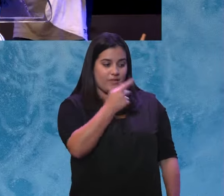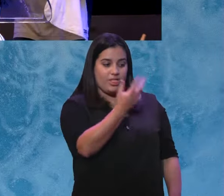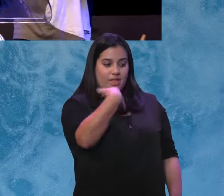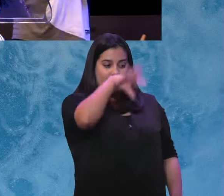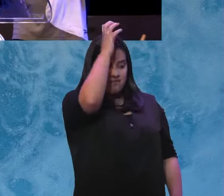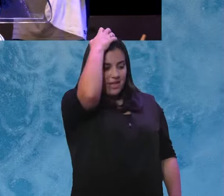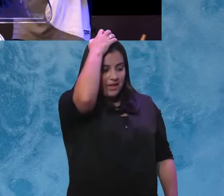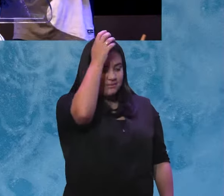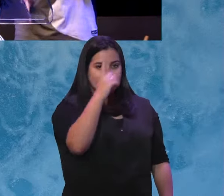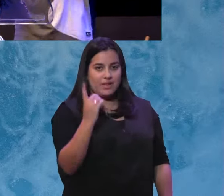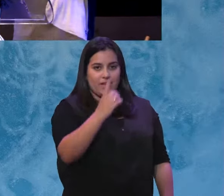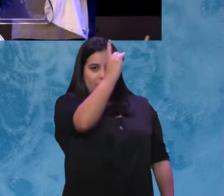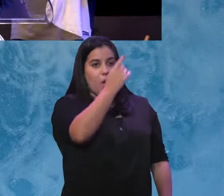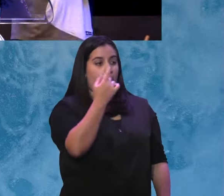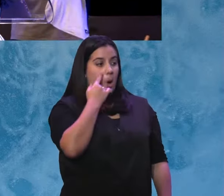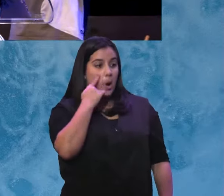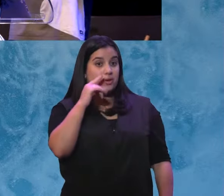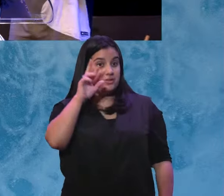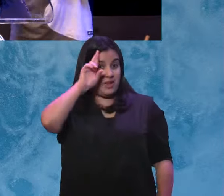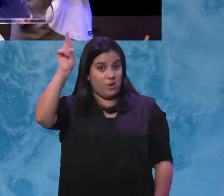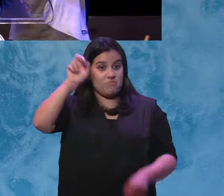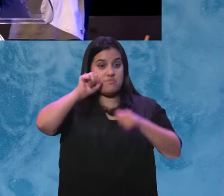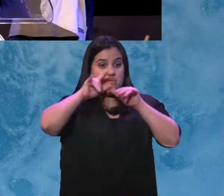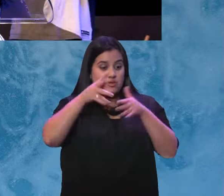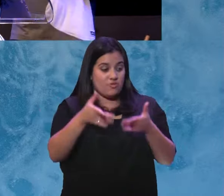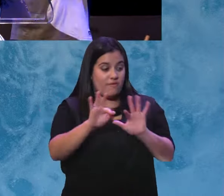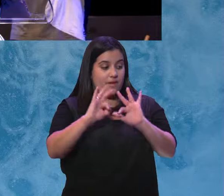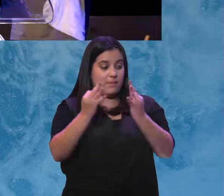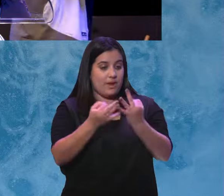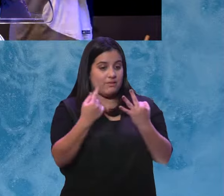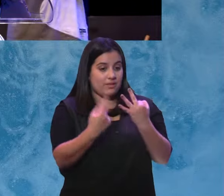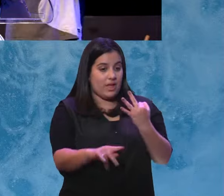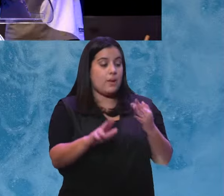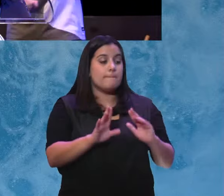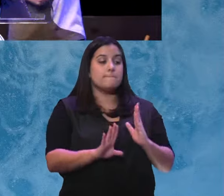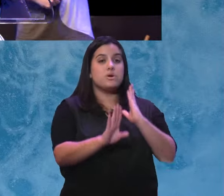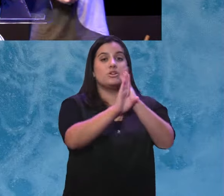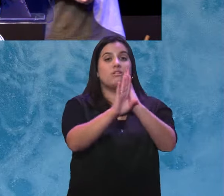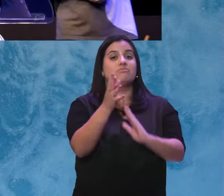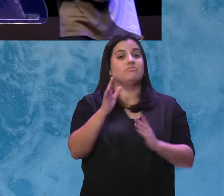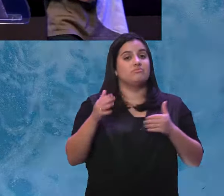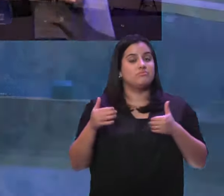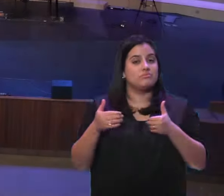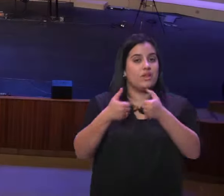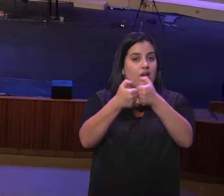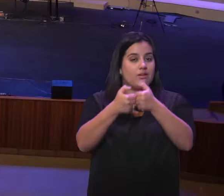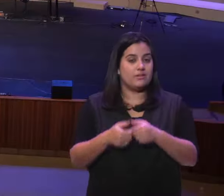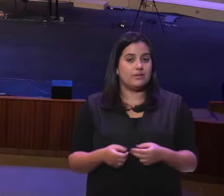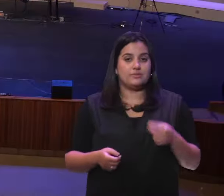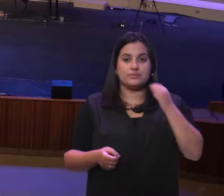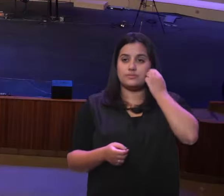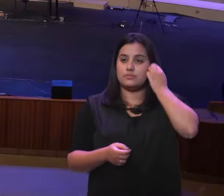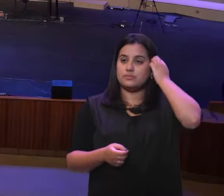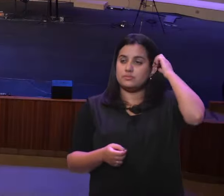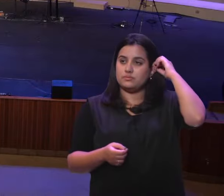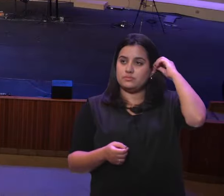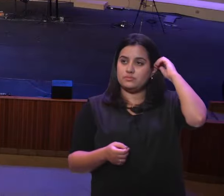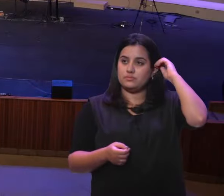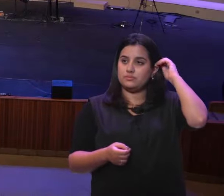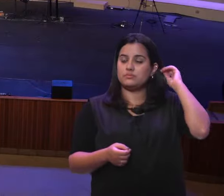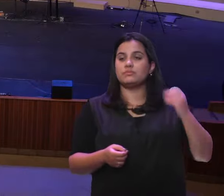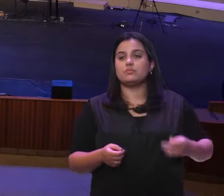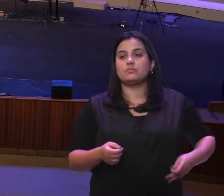abençoado a família de Obed-edom e tudo que ele possui por causa da arca de Deus. A primeira coisa é: